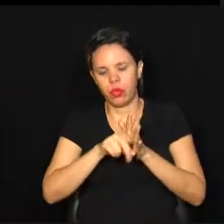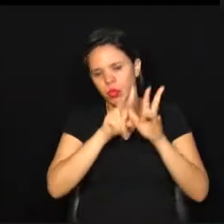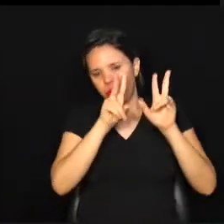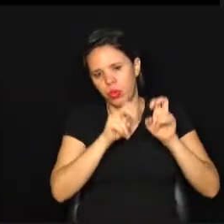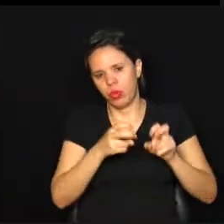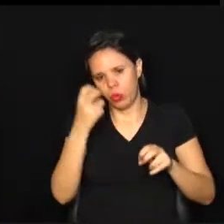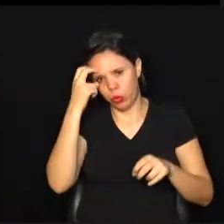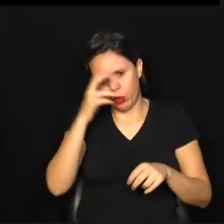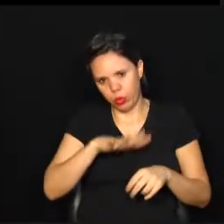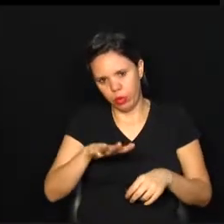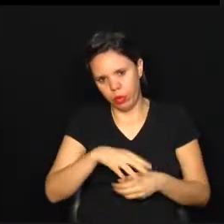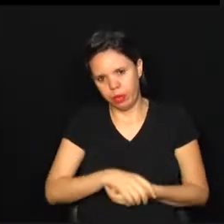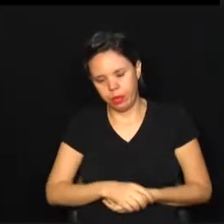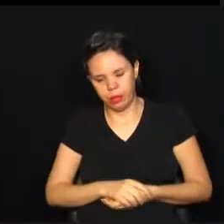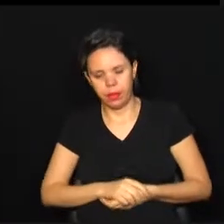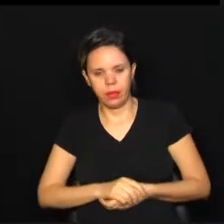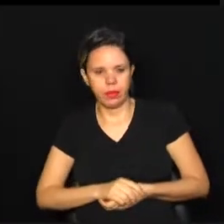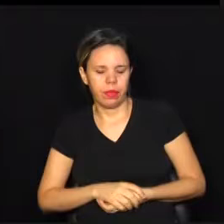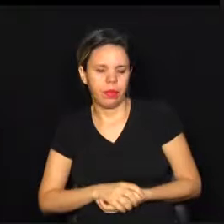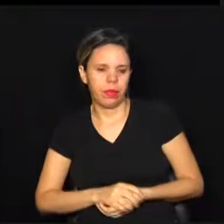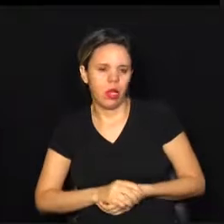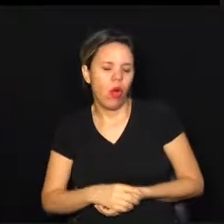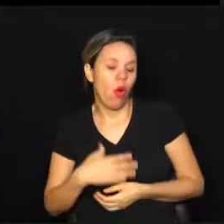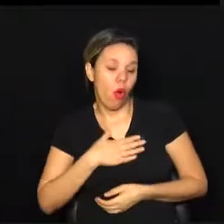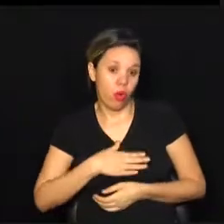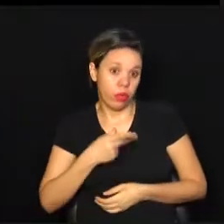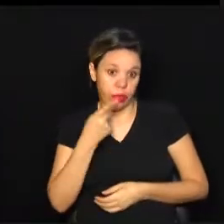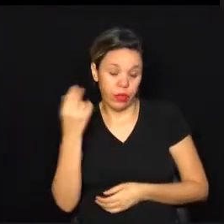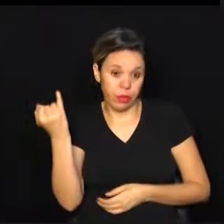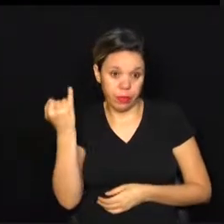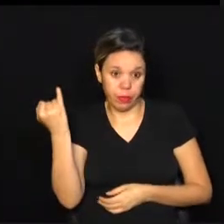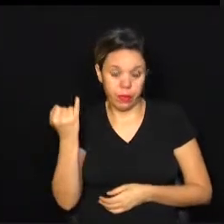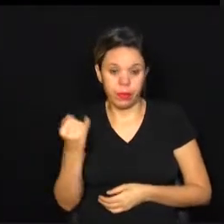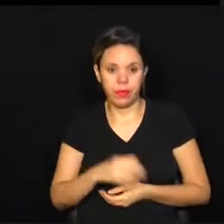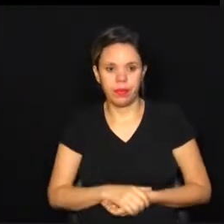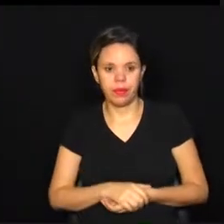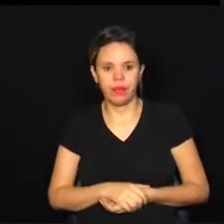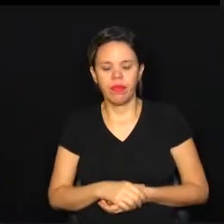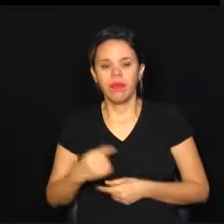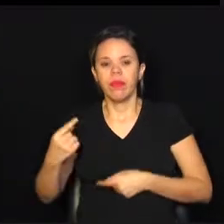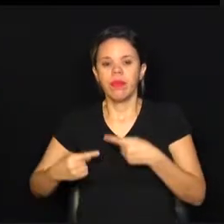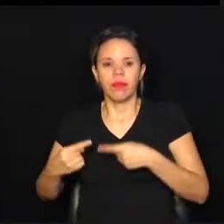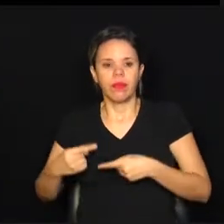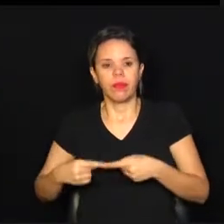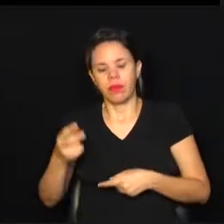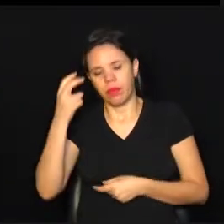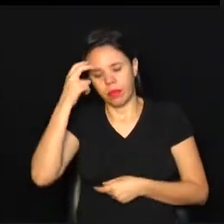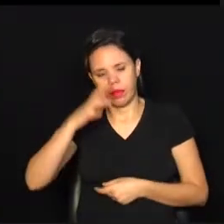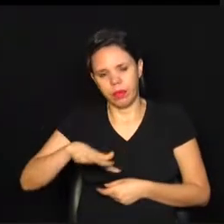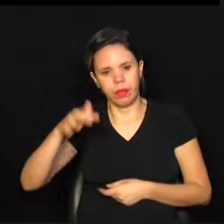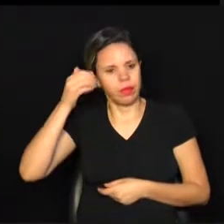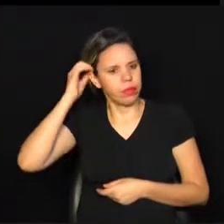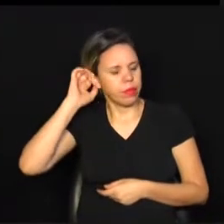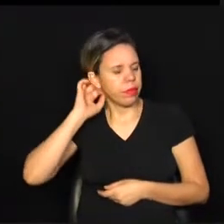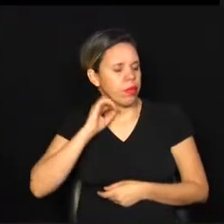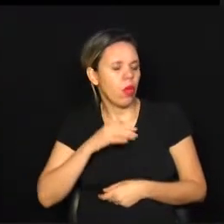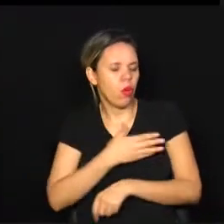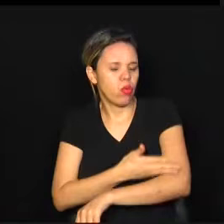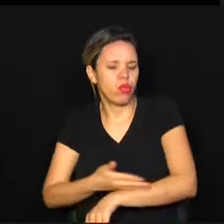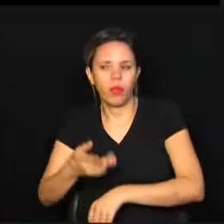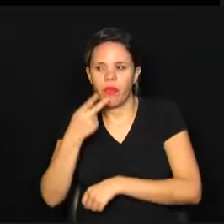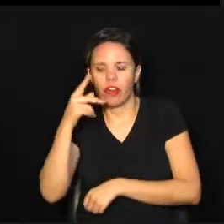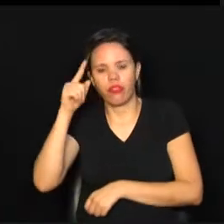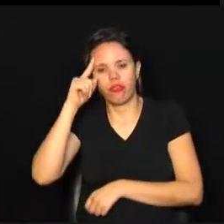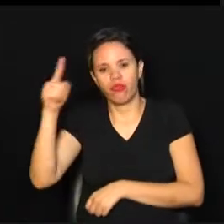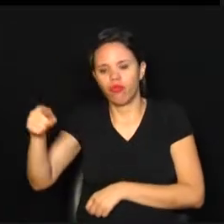né, eu gostaria de pontuar a importância, né, a importância do debate da cultura, porque eu costumo dizer assim, no dia que a